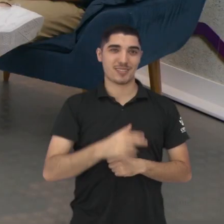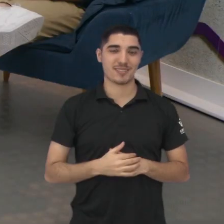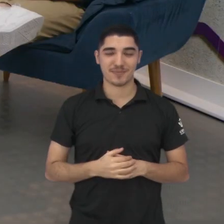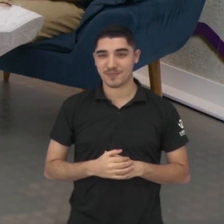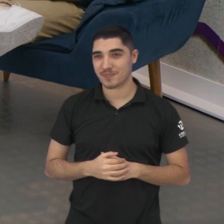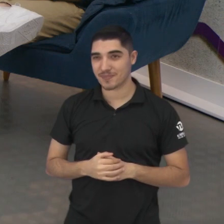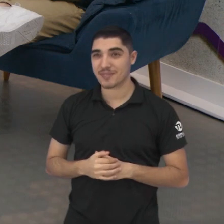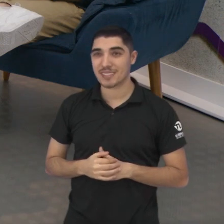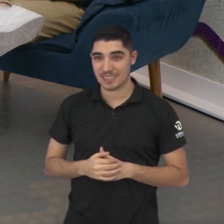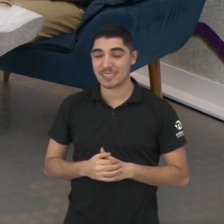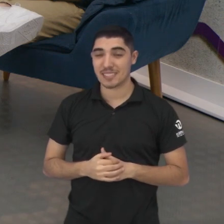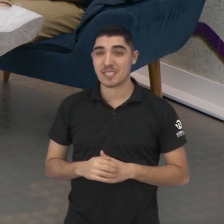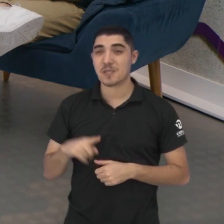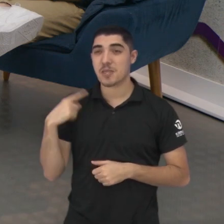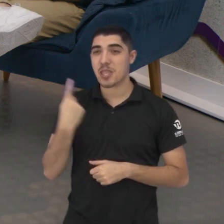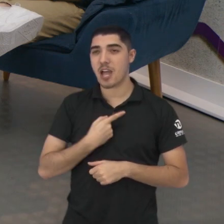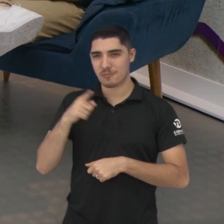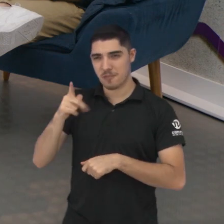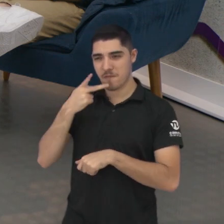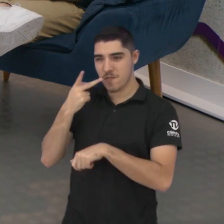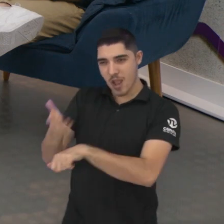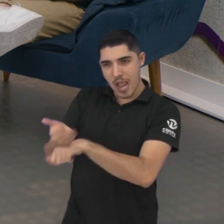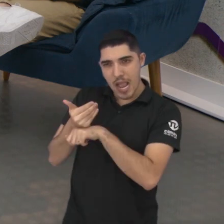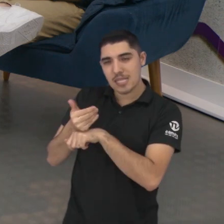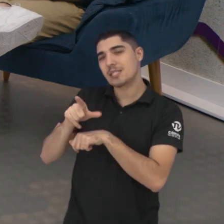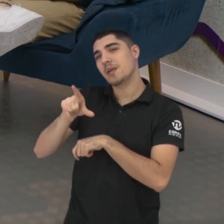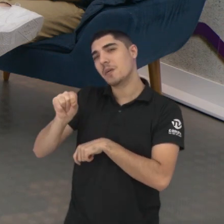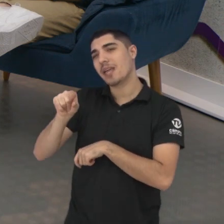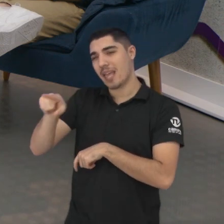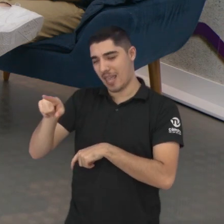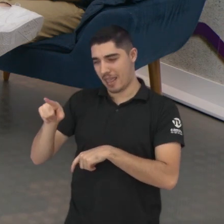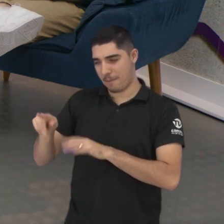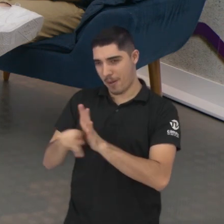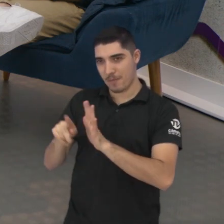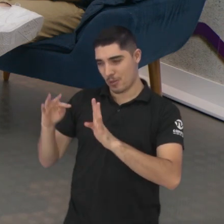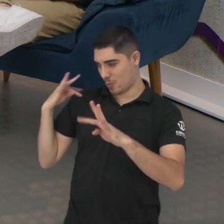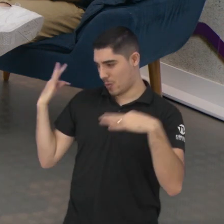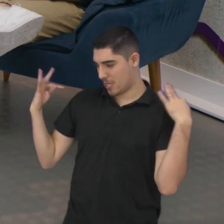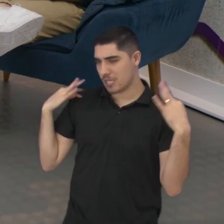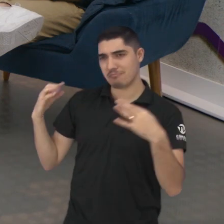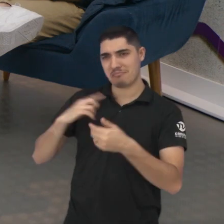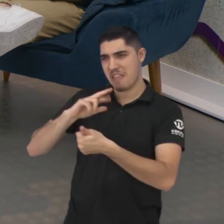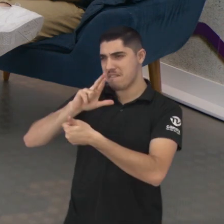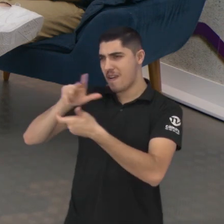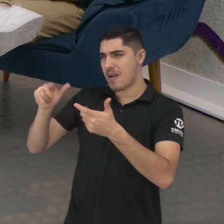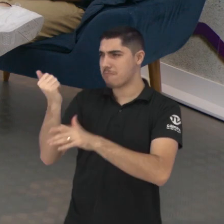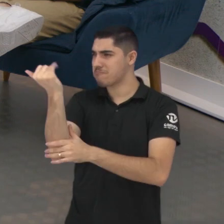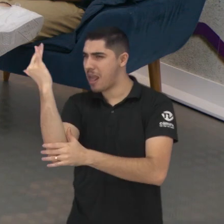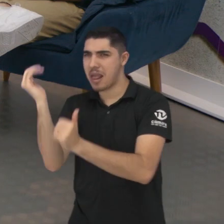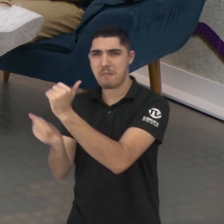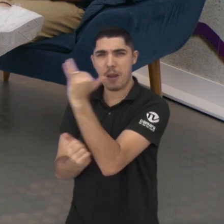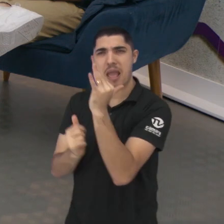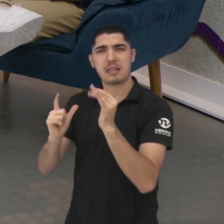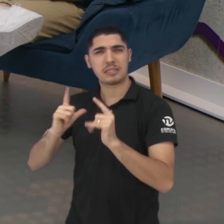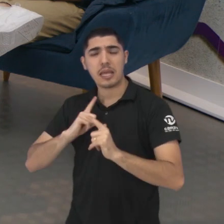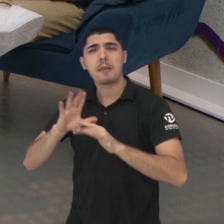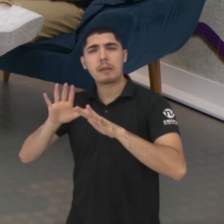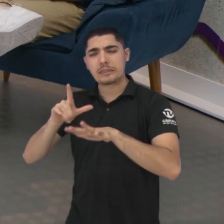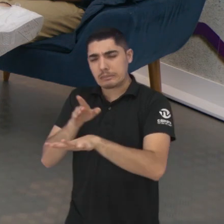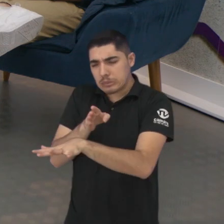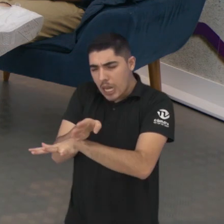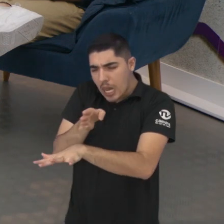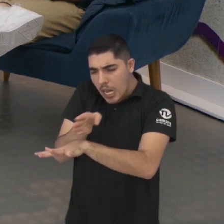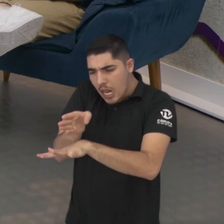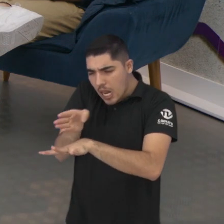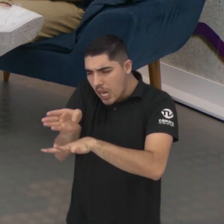Como a gente conversou, né, anteriormente, e você citou aí o turismo ecológico, tem vários